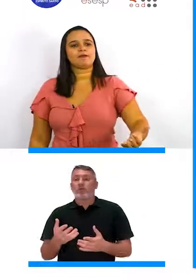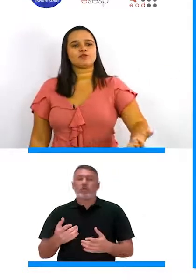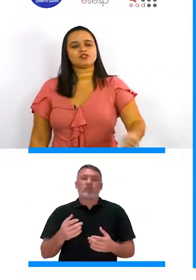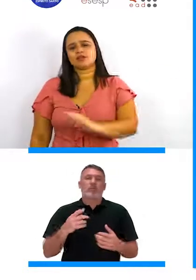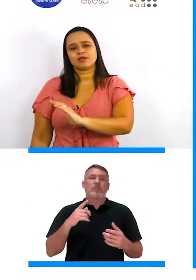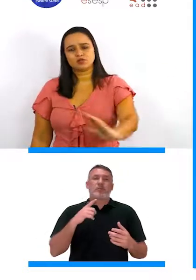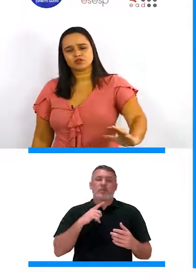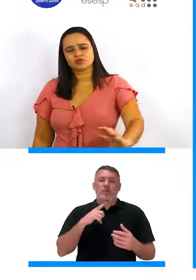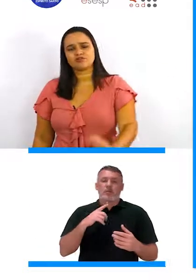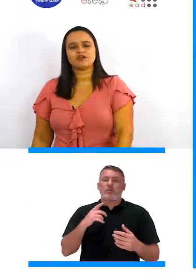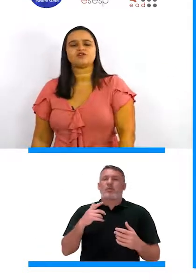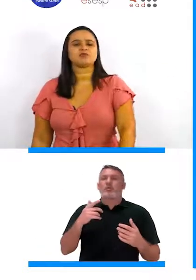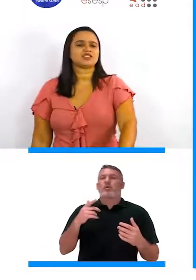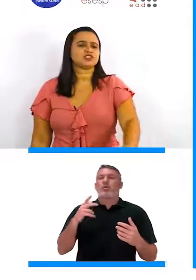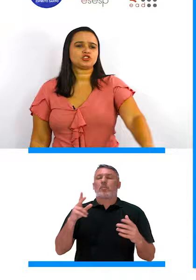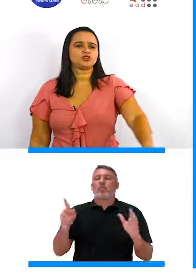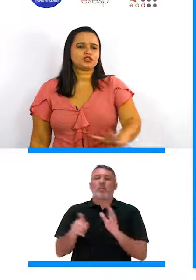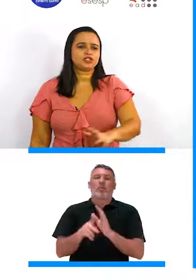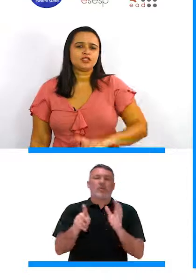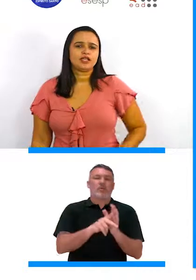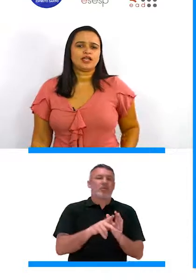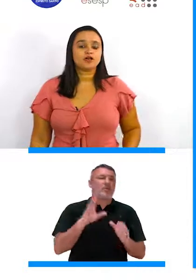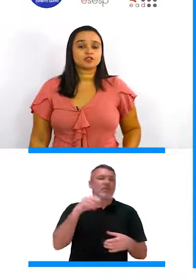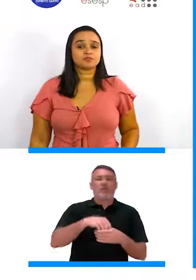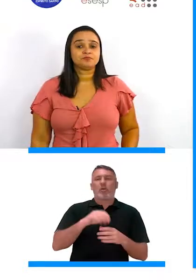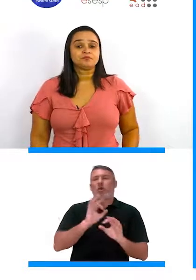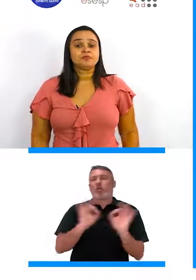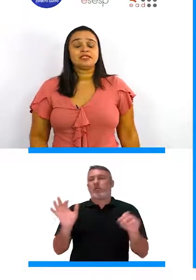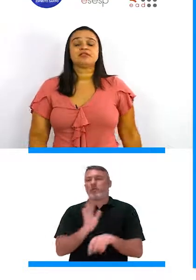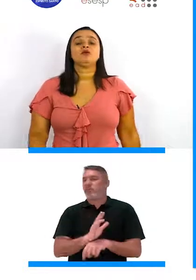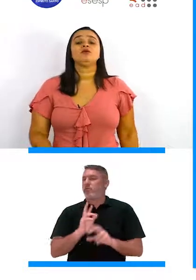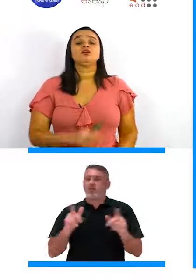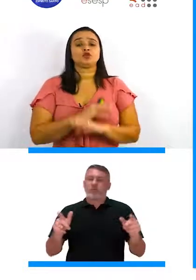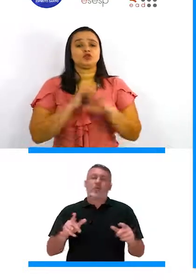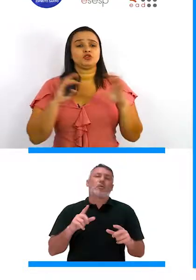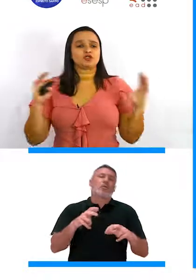usar a preposição, mas não uso. Eu falo o filme que assisti ontem é ótimo.